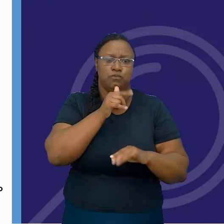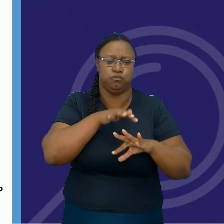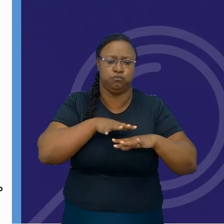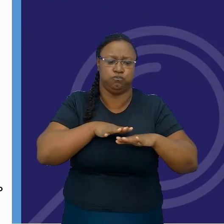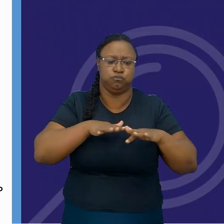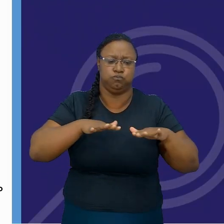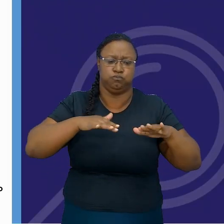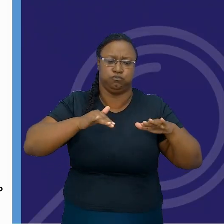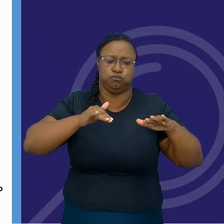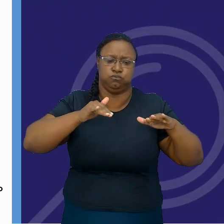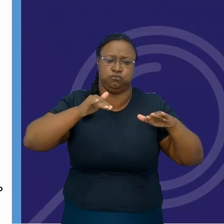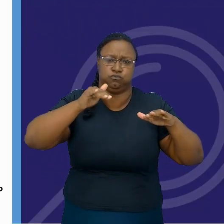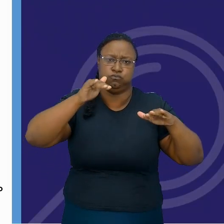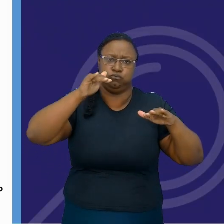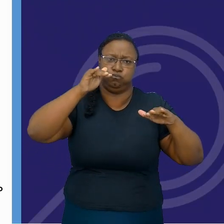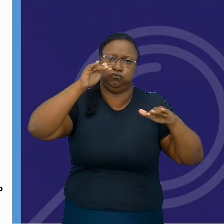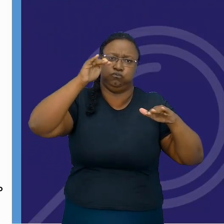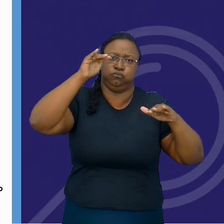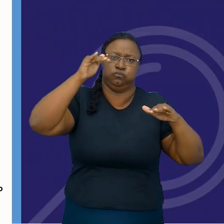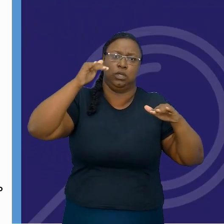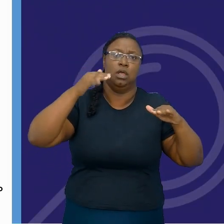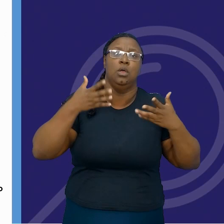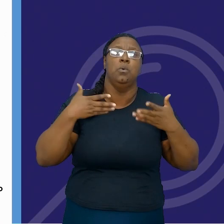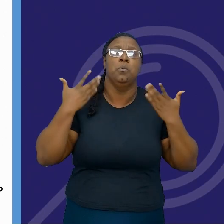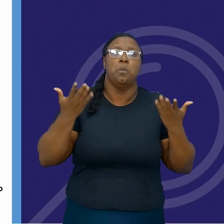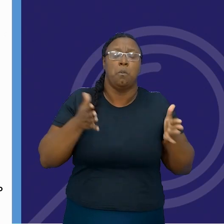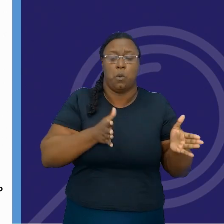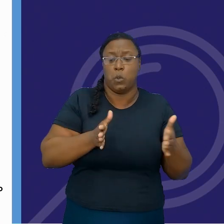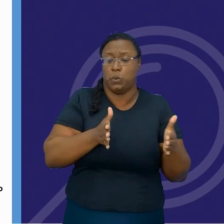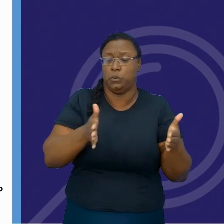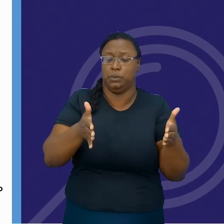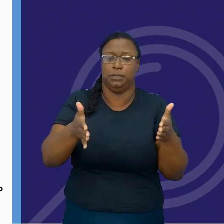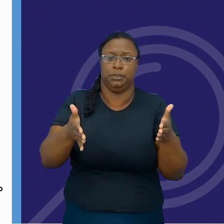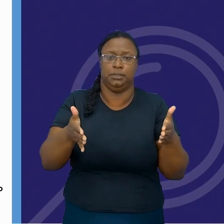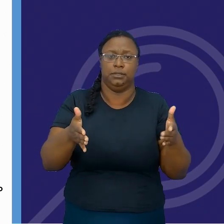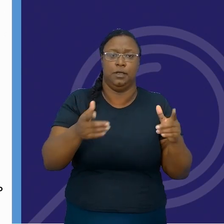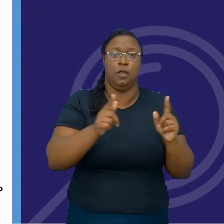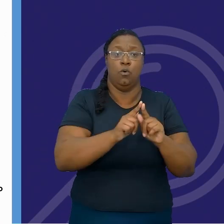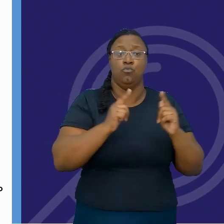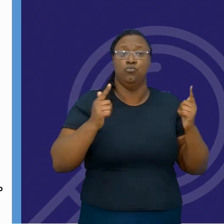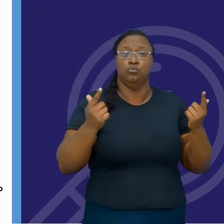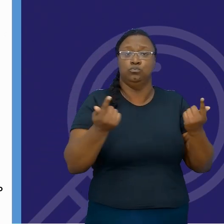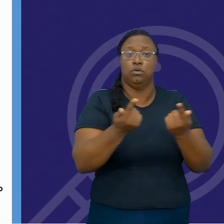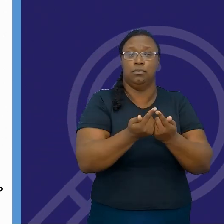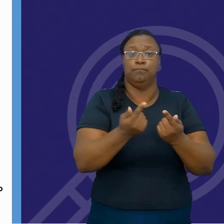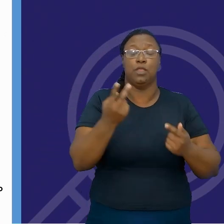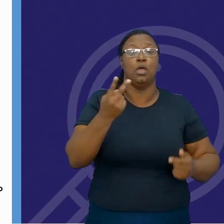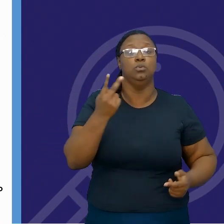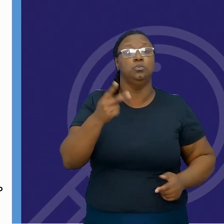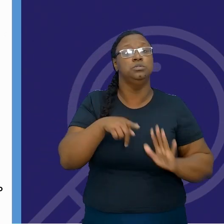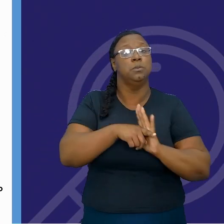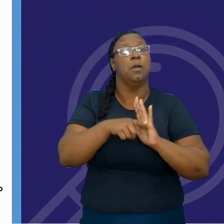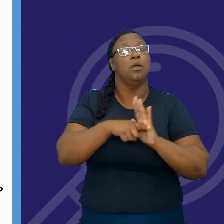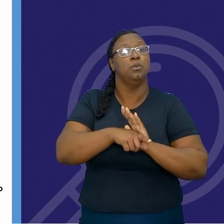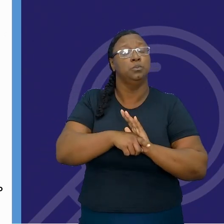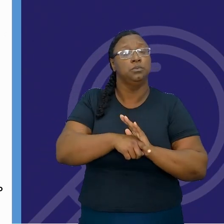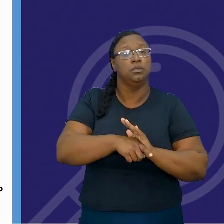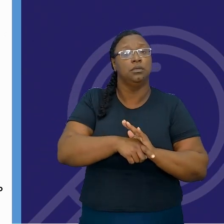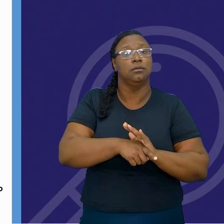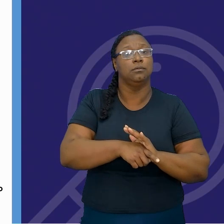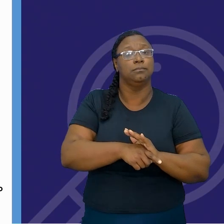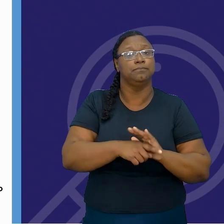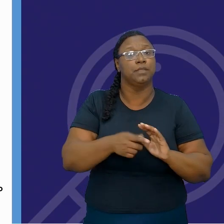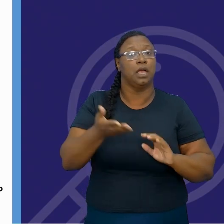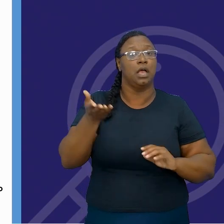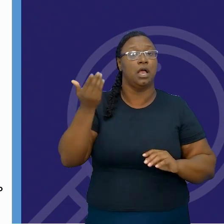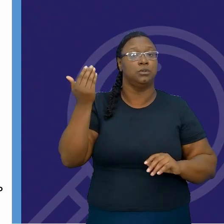Então, e qual rio, né, está associado a esse sistema hidrográfico? São duas questões do Enem, uma um pouco mais